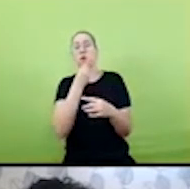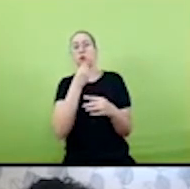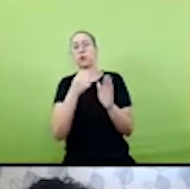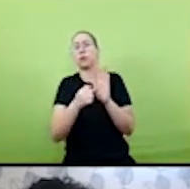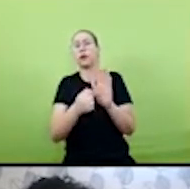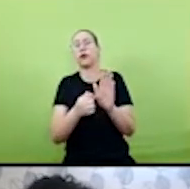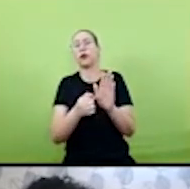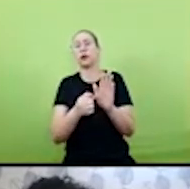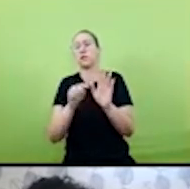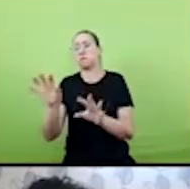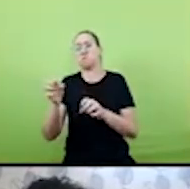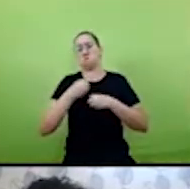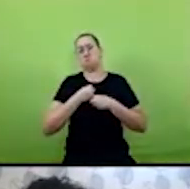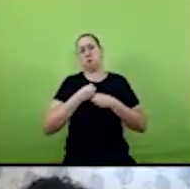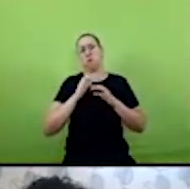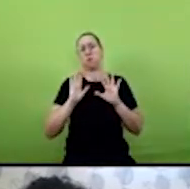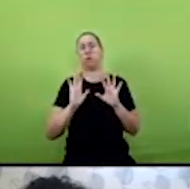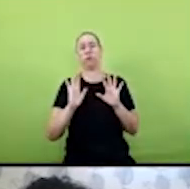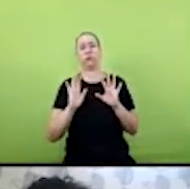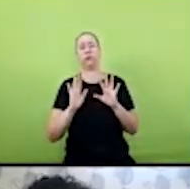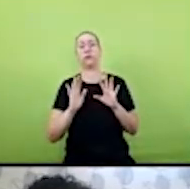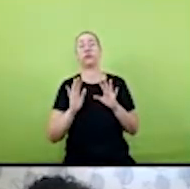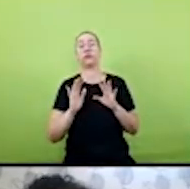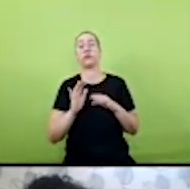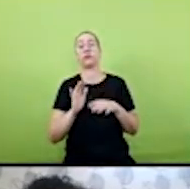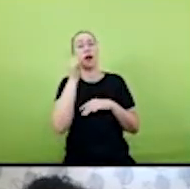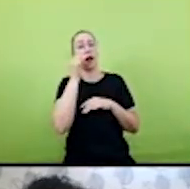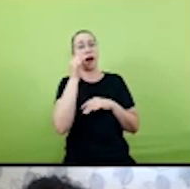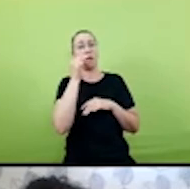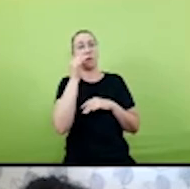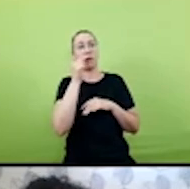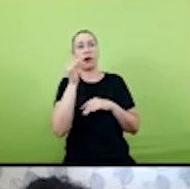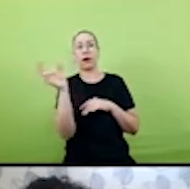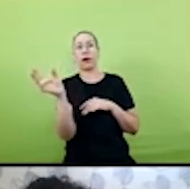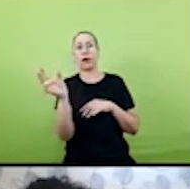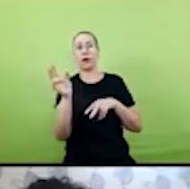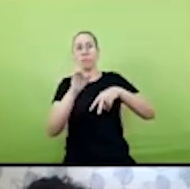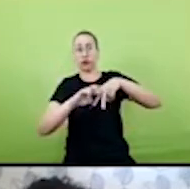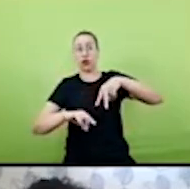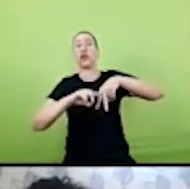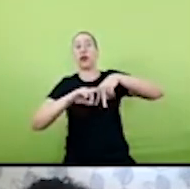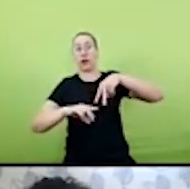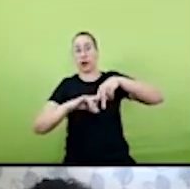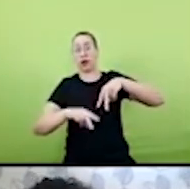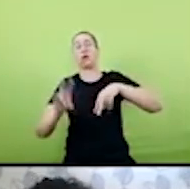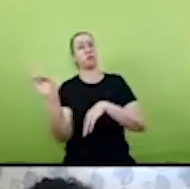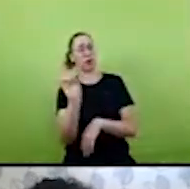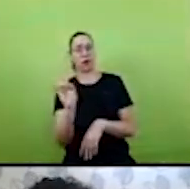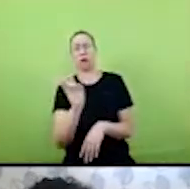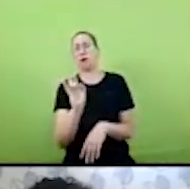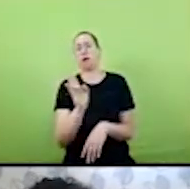através da violência. Quando a mulher trans, ela vivencia essa situação de violência de gênero, ela